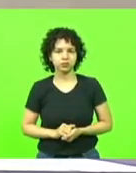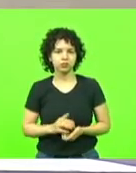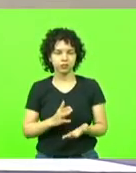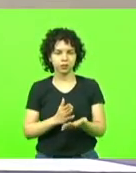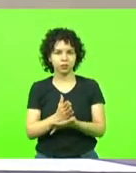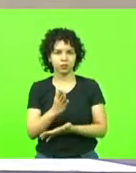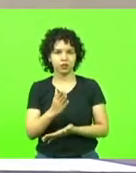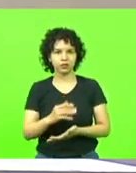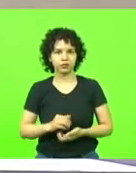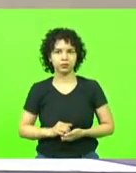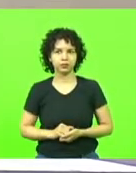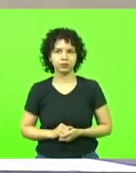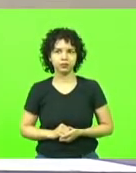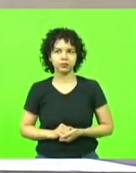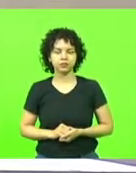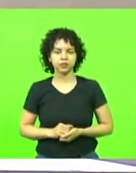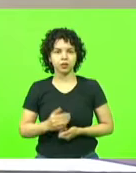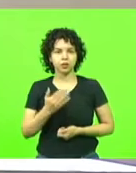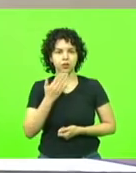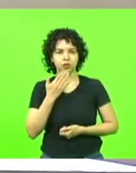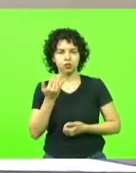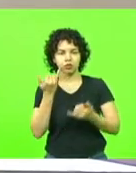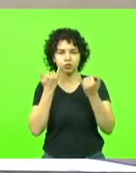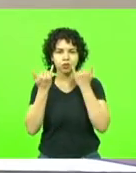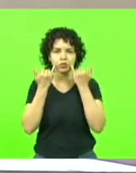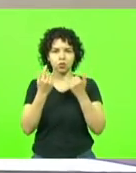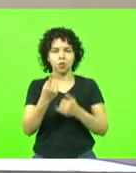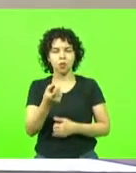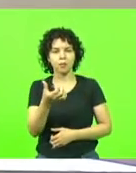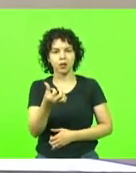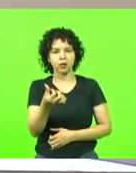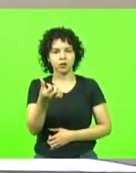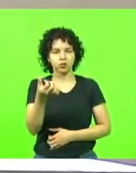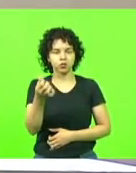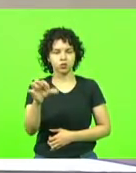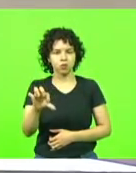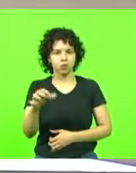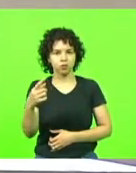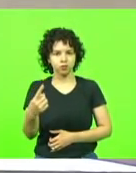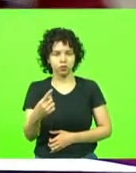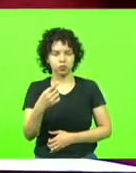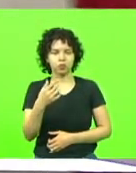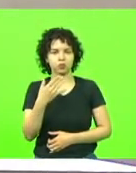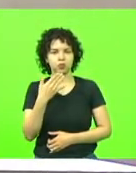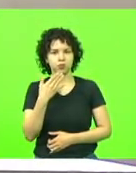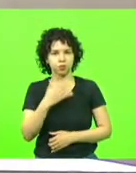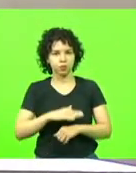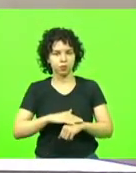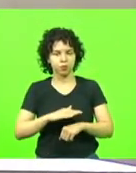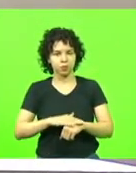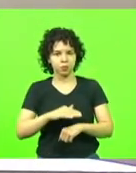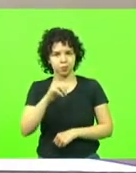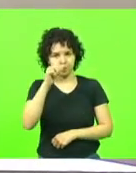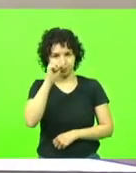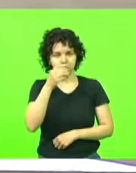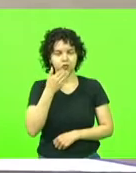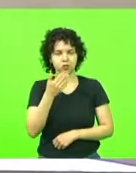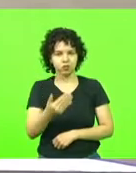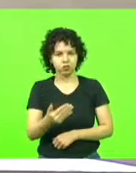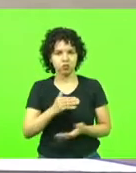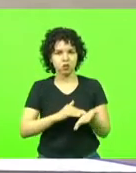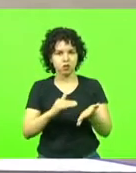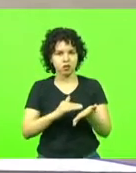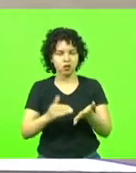Aprovado. Pedido de informação 691, deputado João Amin, solicitando ao secretário de Estado da Infraestrutura